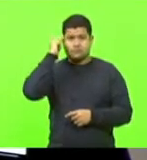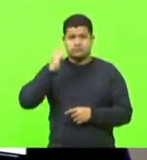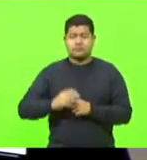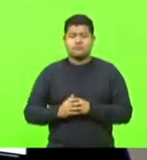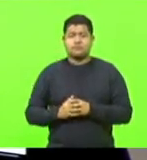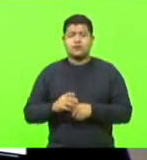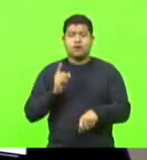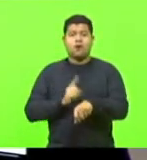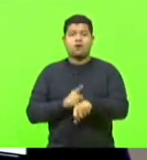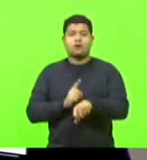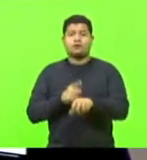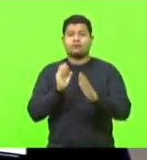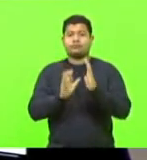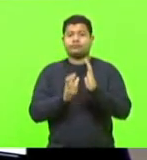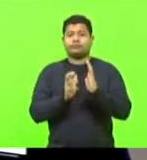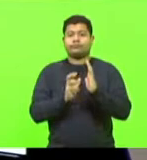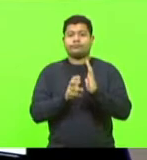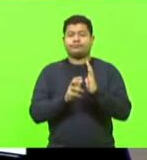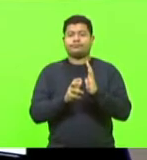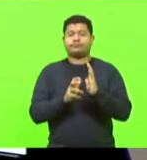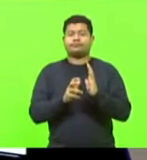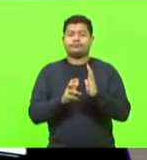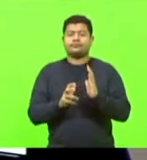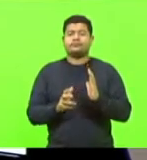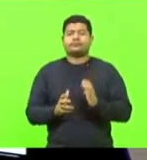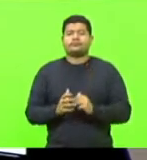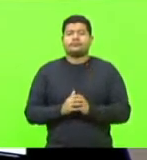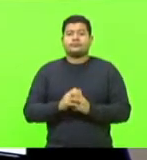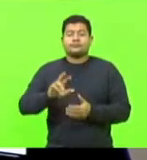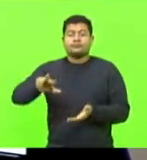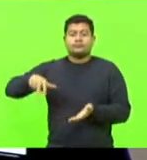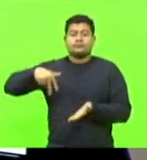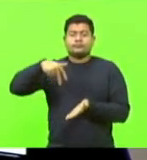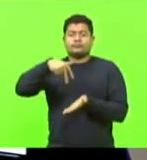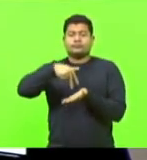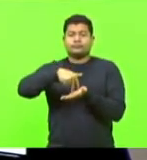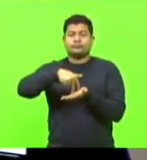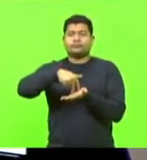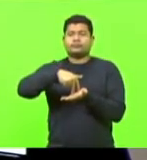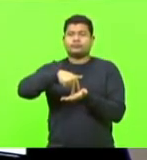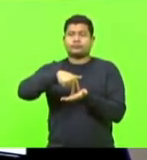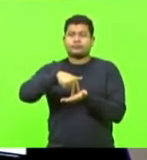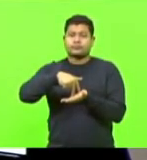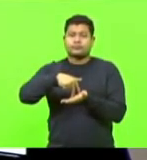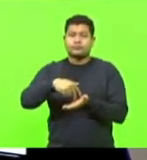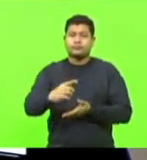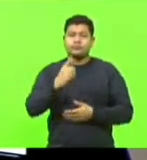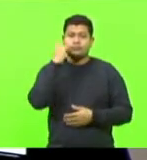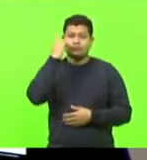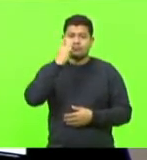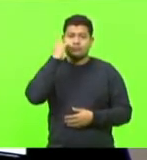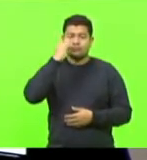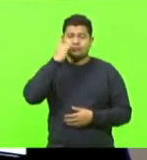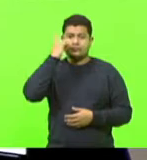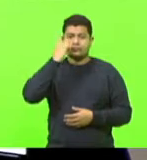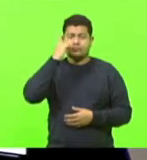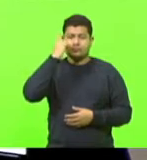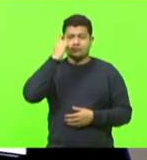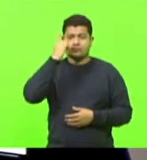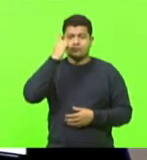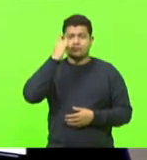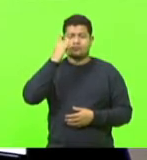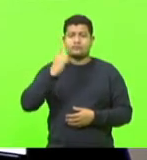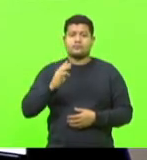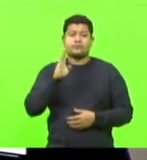Grande expediente. Neste horário destinado aos partidos políticos, fizeram uso da palavra os senhores deputados